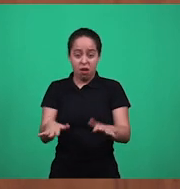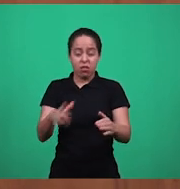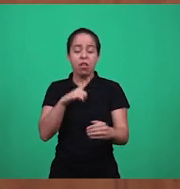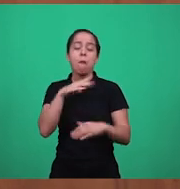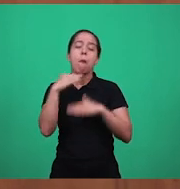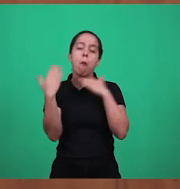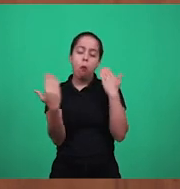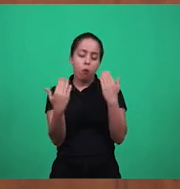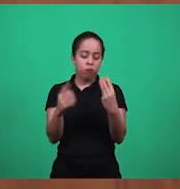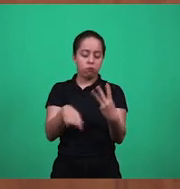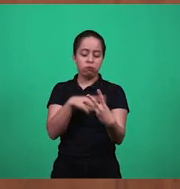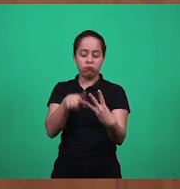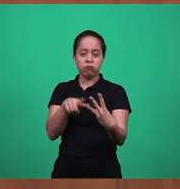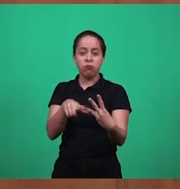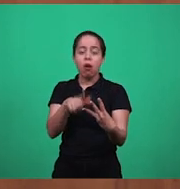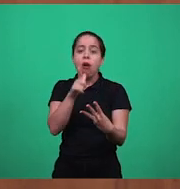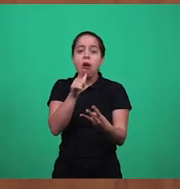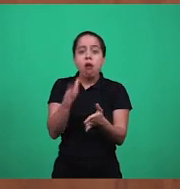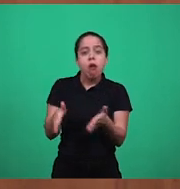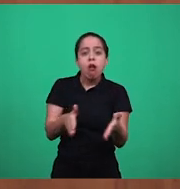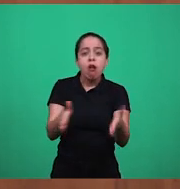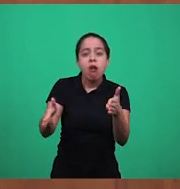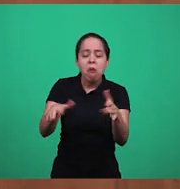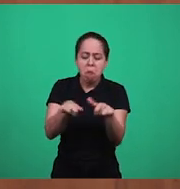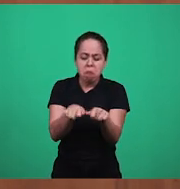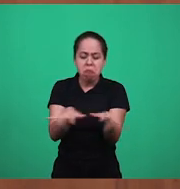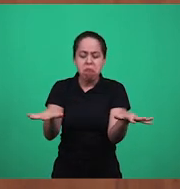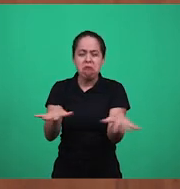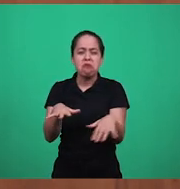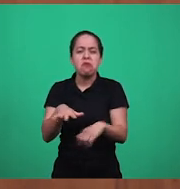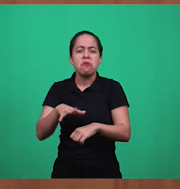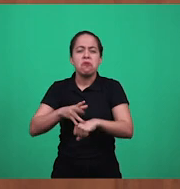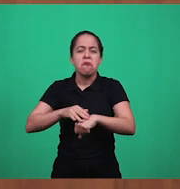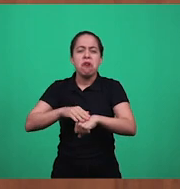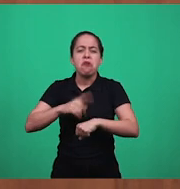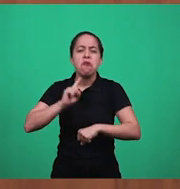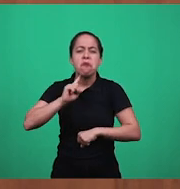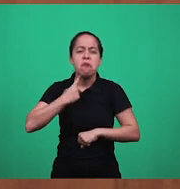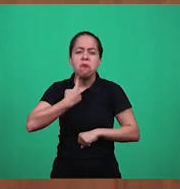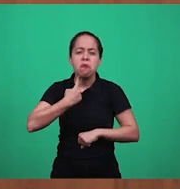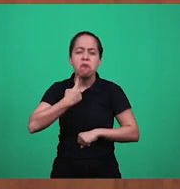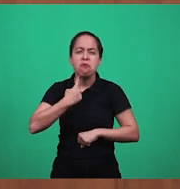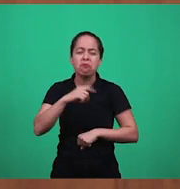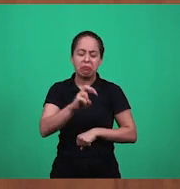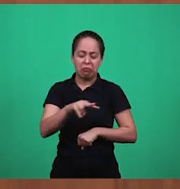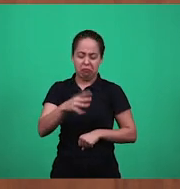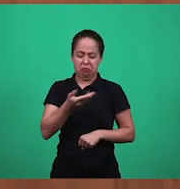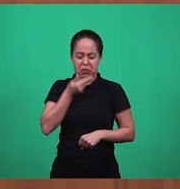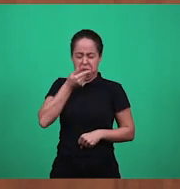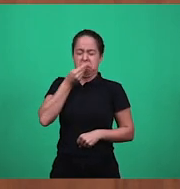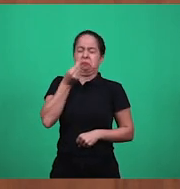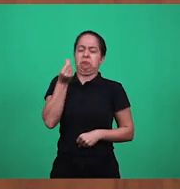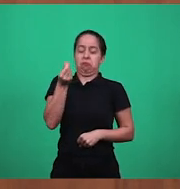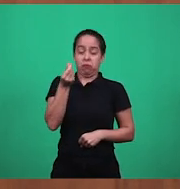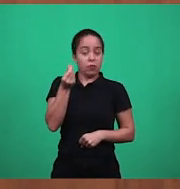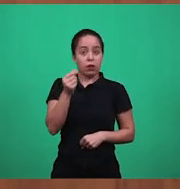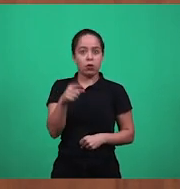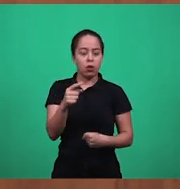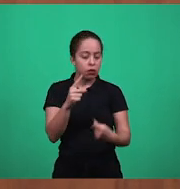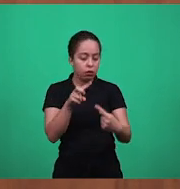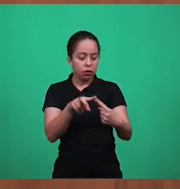amargas. Todas essas 3 trombetas já tocaram. Nós podemos ver isso